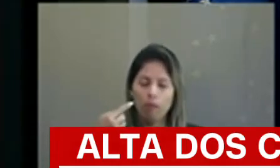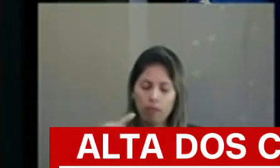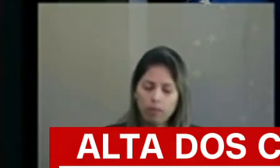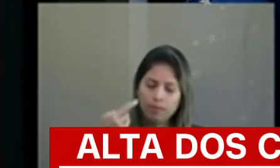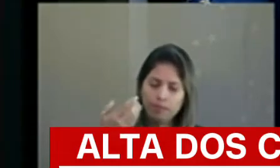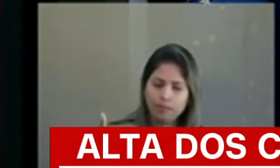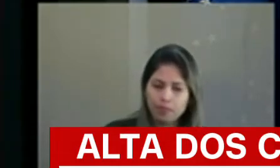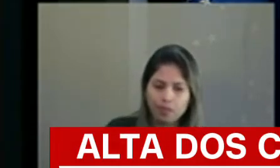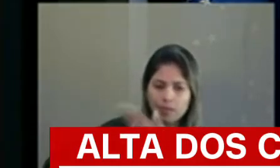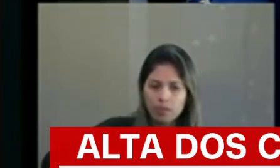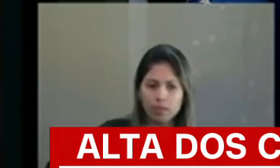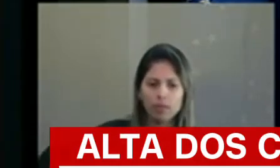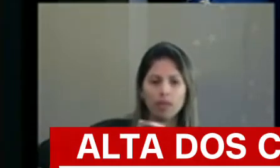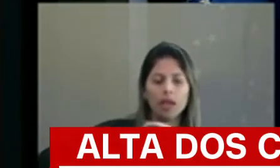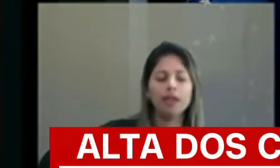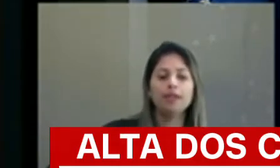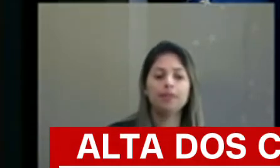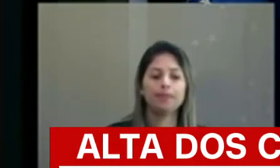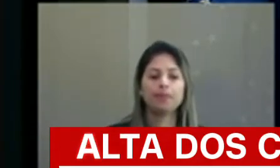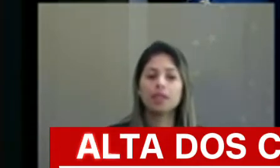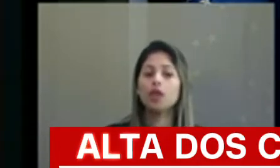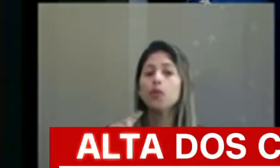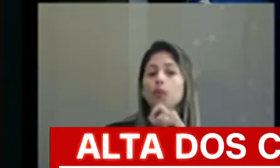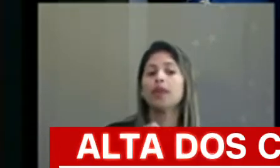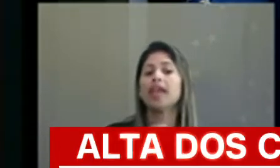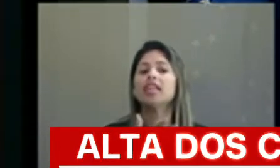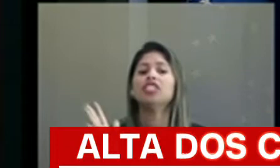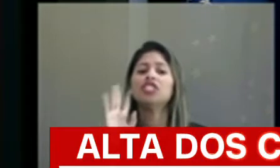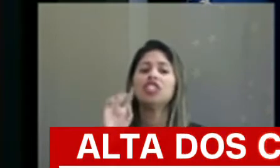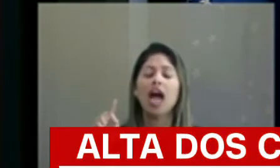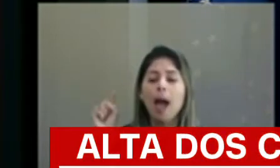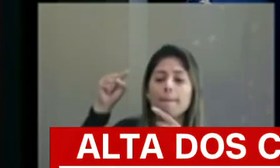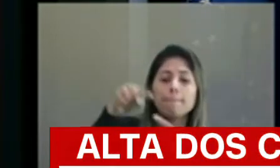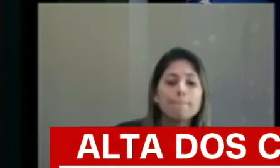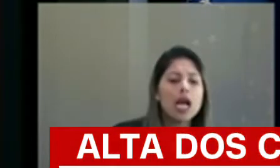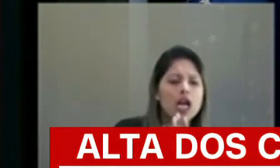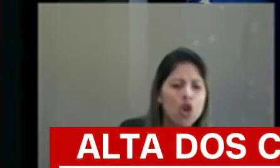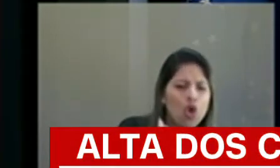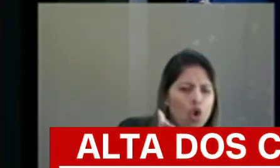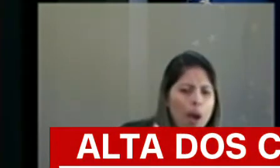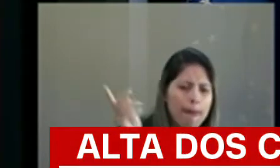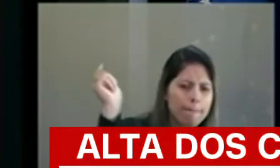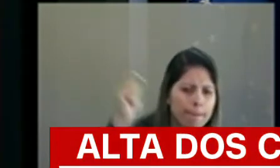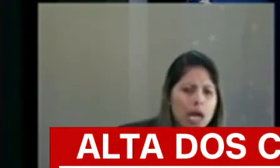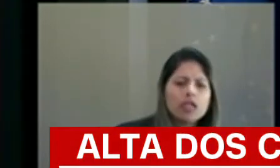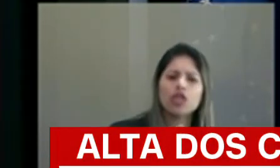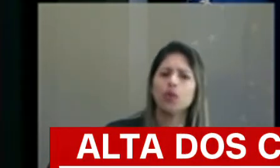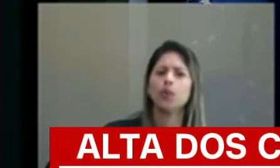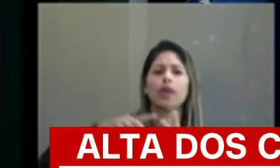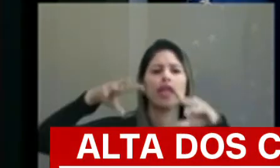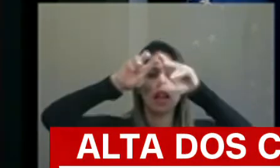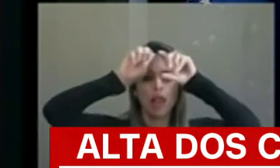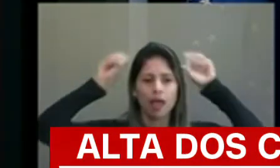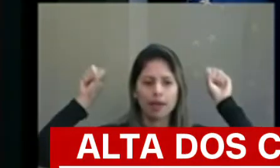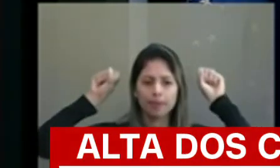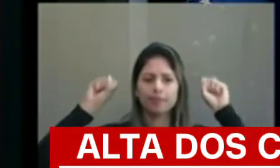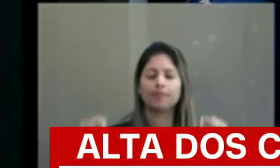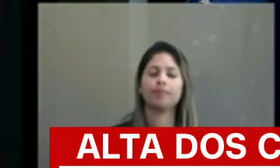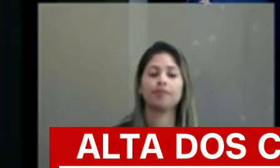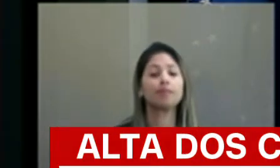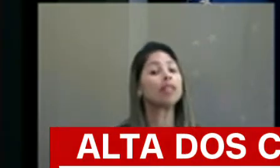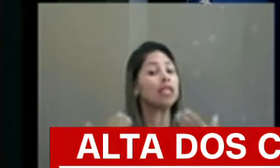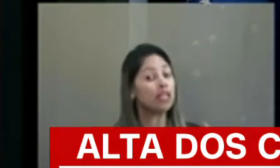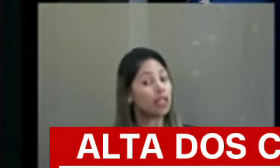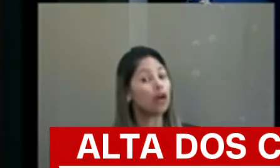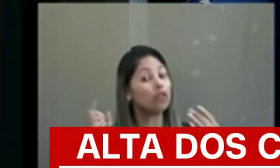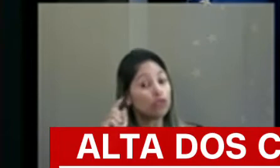a alíquota modal, na mesma linha do que determinou o Supremo Tribunal Federal em